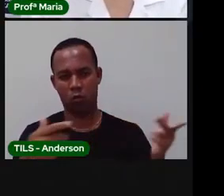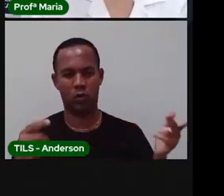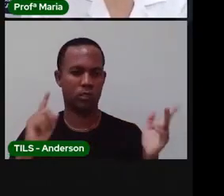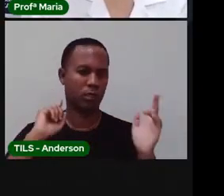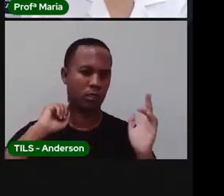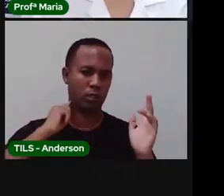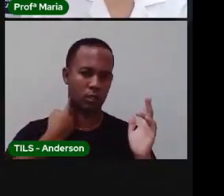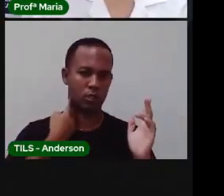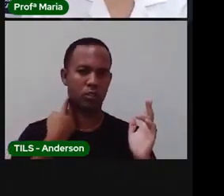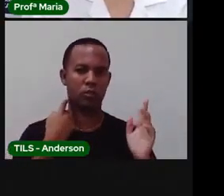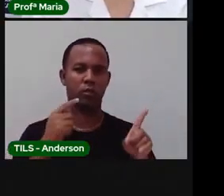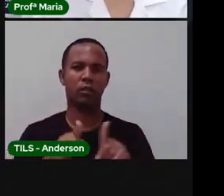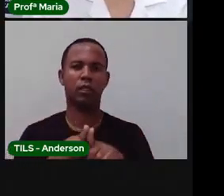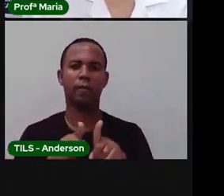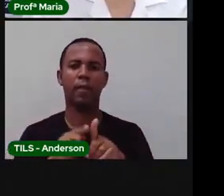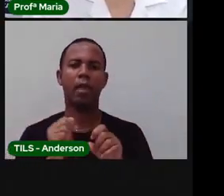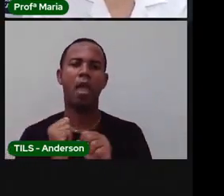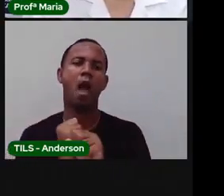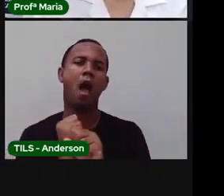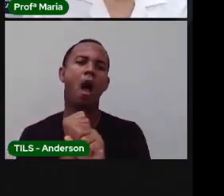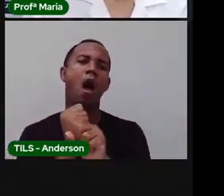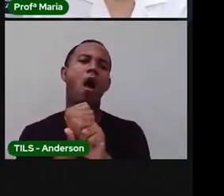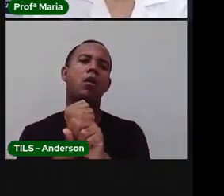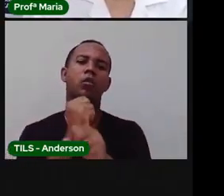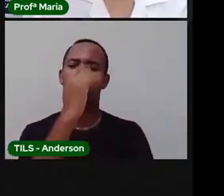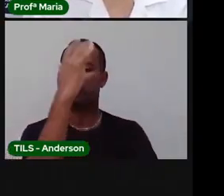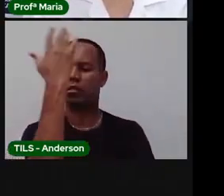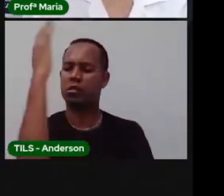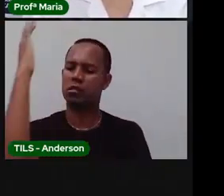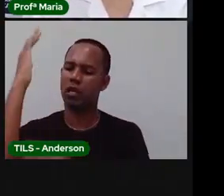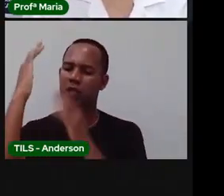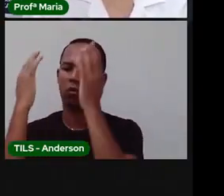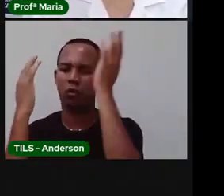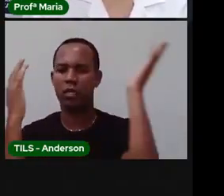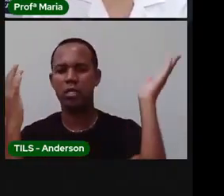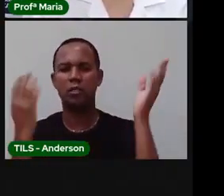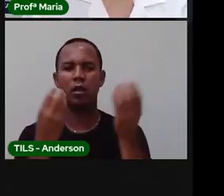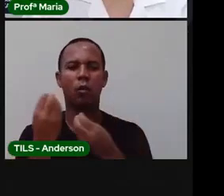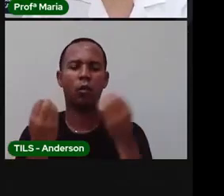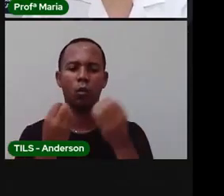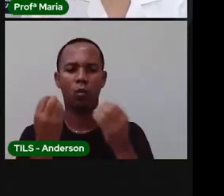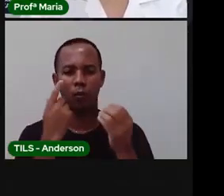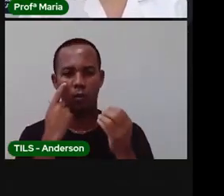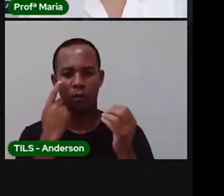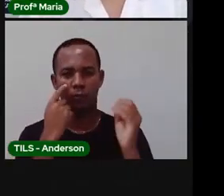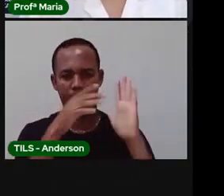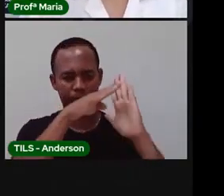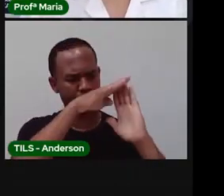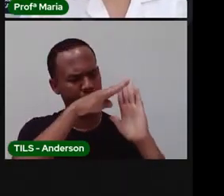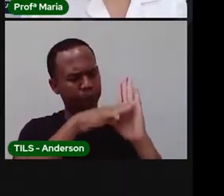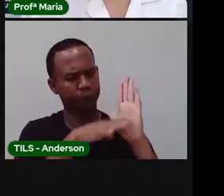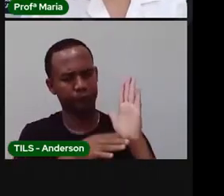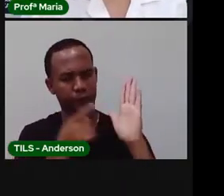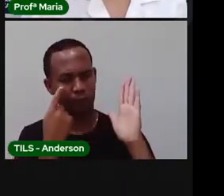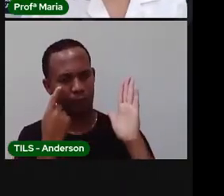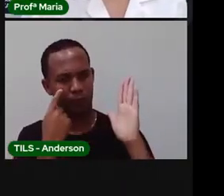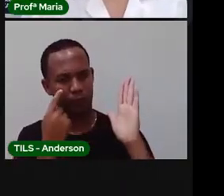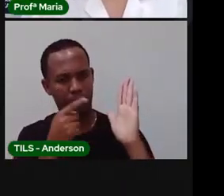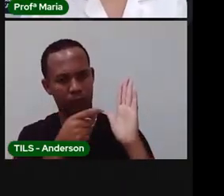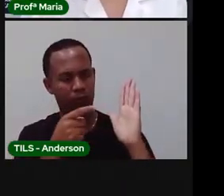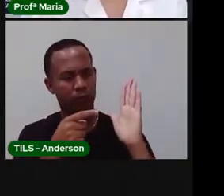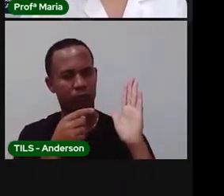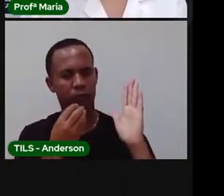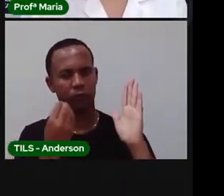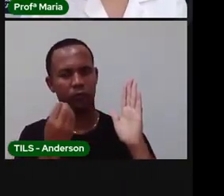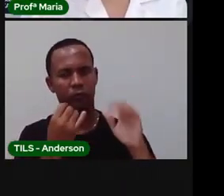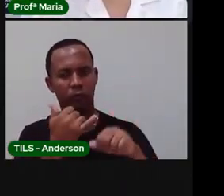lixo e o tempo de decomposição deles na natureza. E aí, a Pro até falou sobre isso aqui agora, né? Tem as caixas da coleta seletiva,